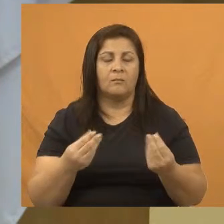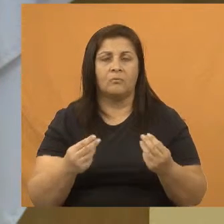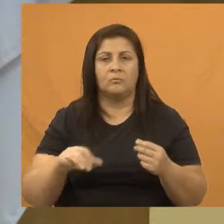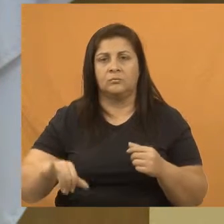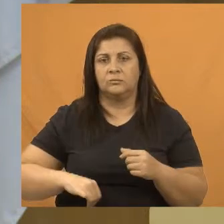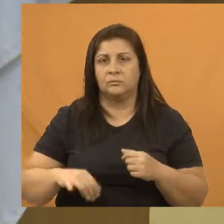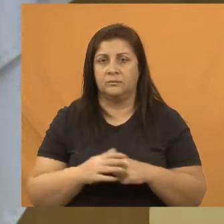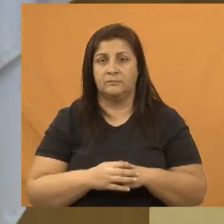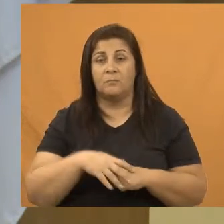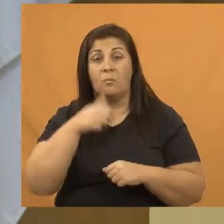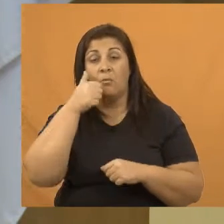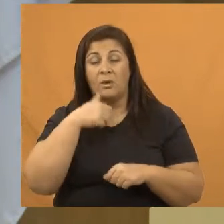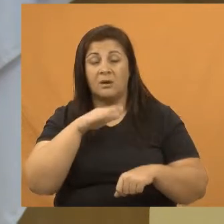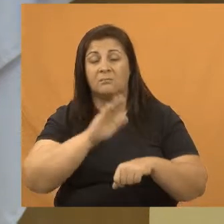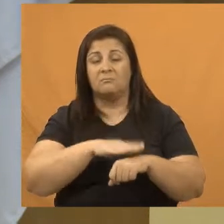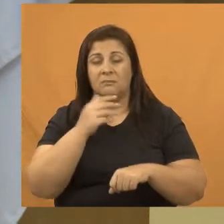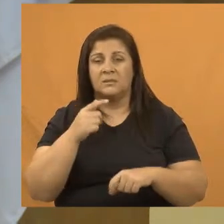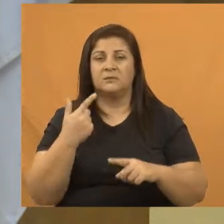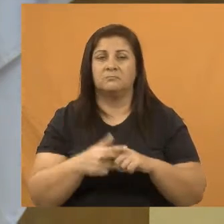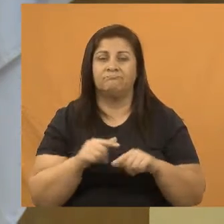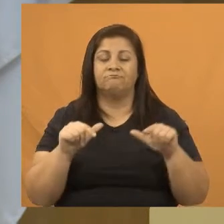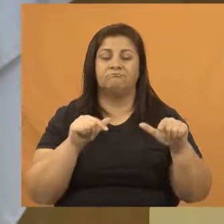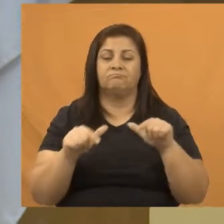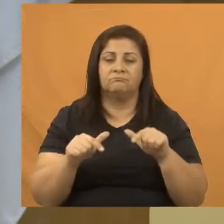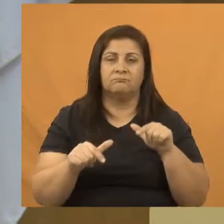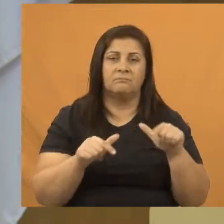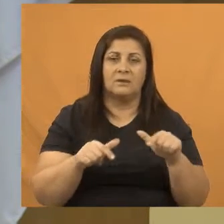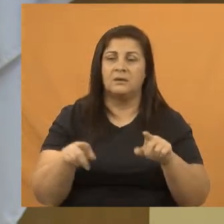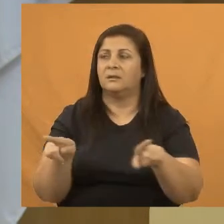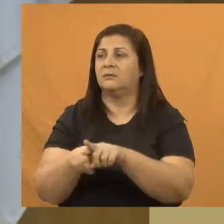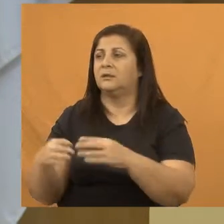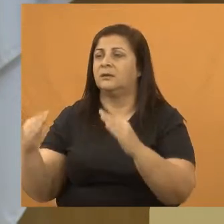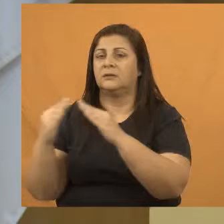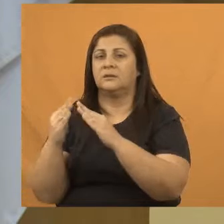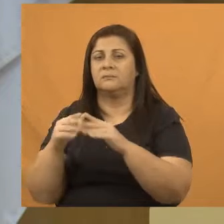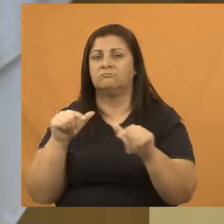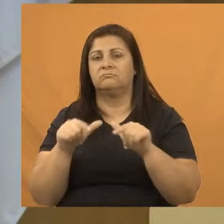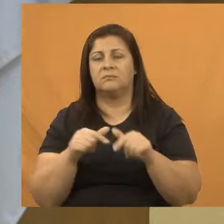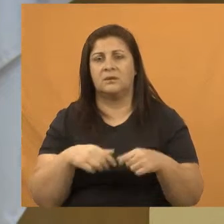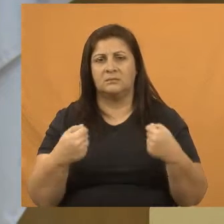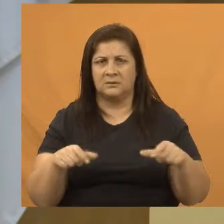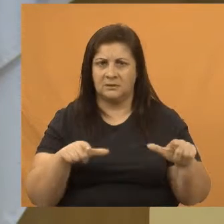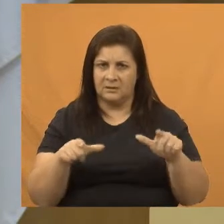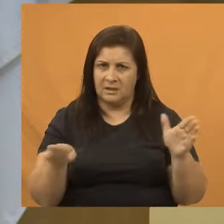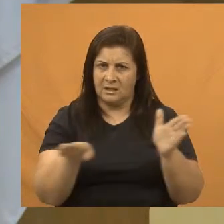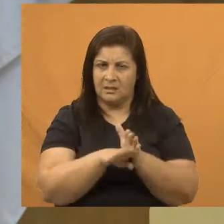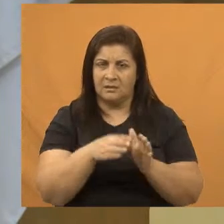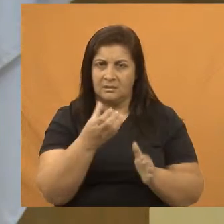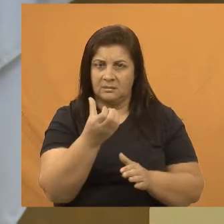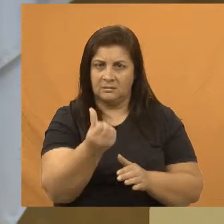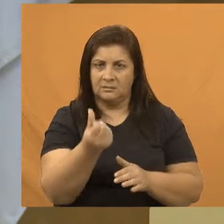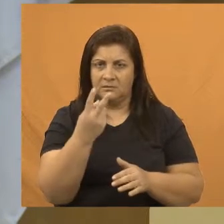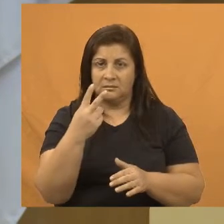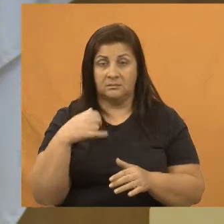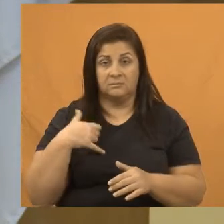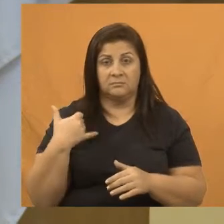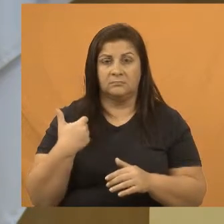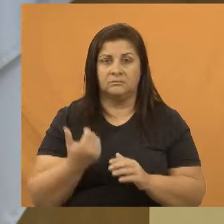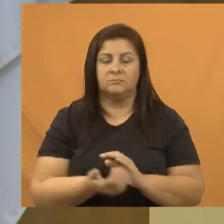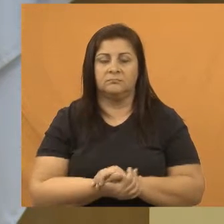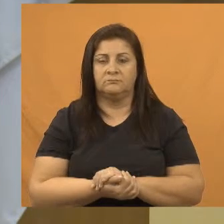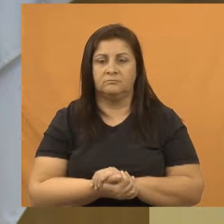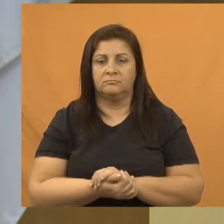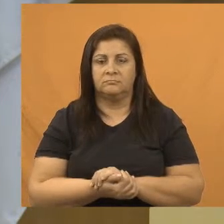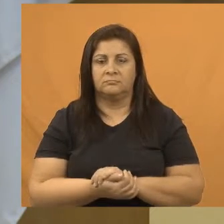já trabalham na dupla jornada, na tripla jornada, e agora vão ter que trabalhar até os 62 anos de idade para se aposentar. E